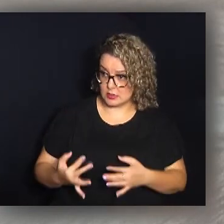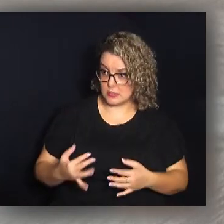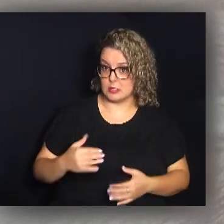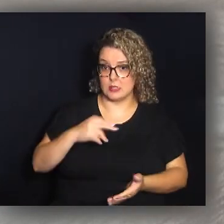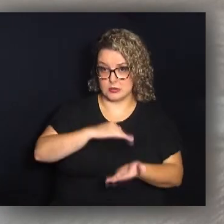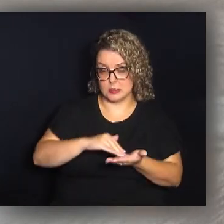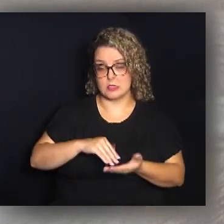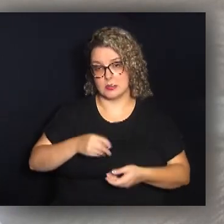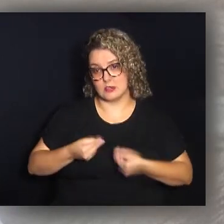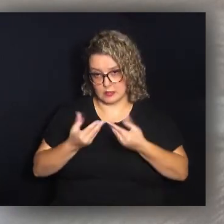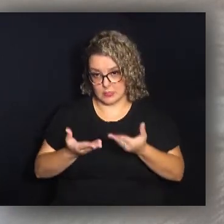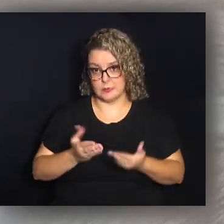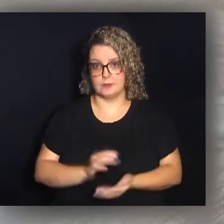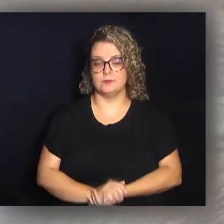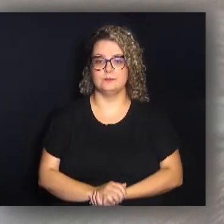orientação que a própria Secretaria vai dar.